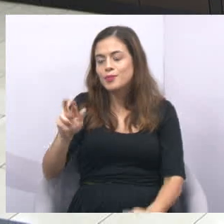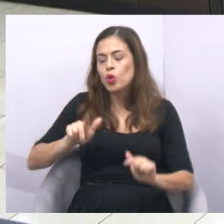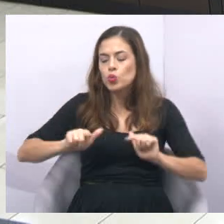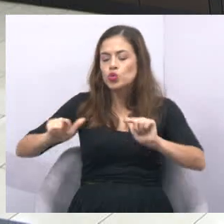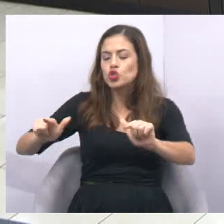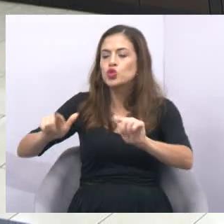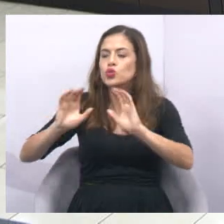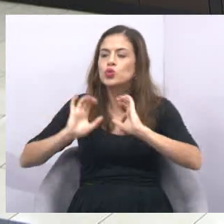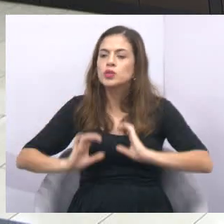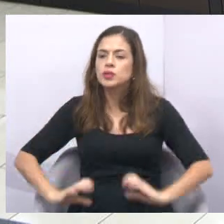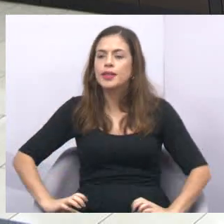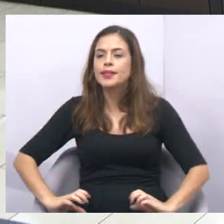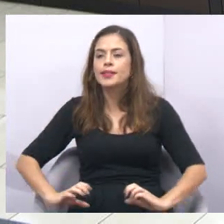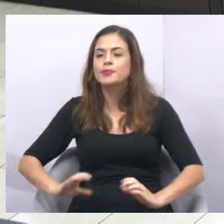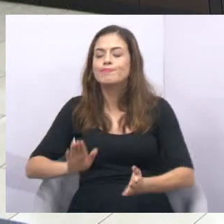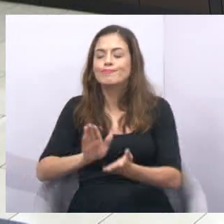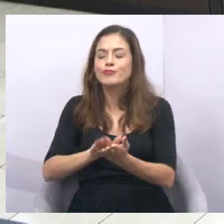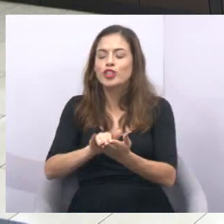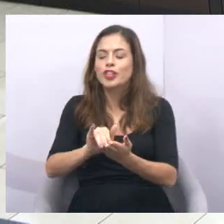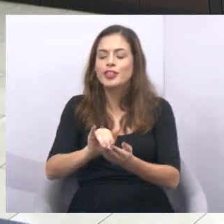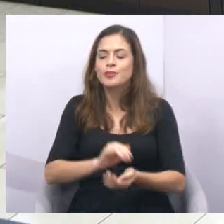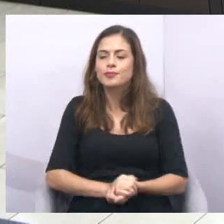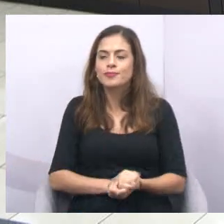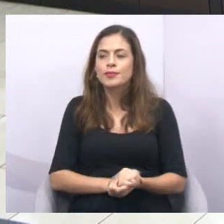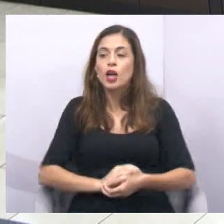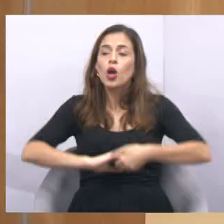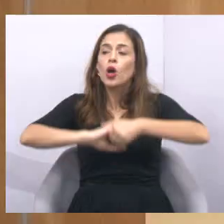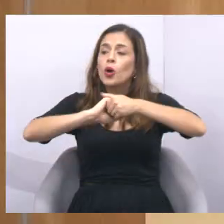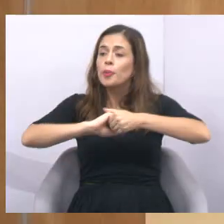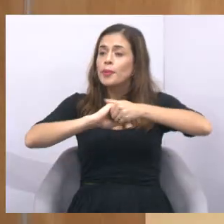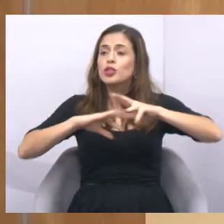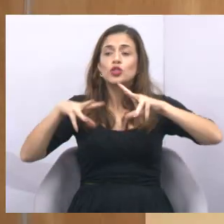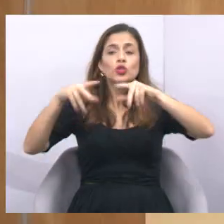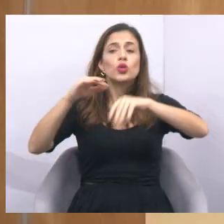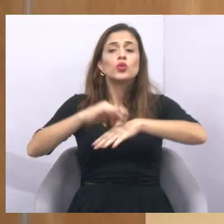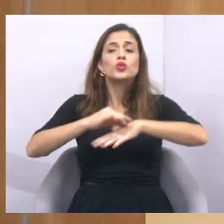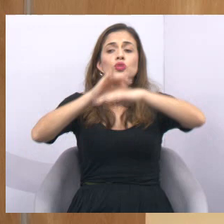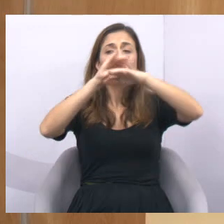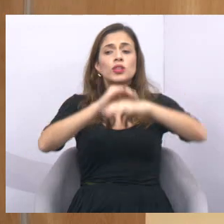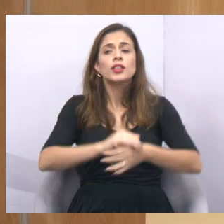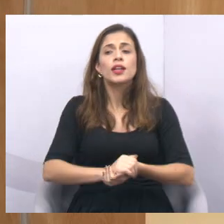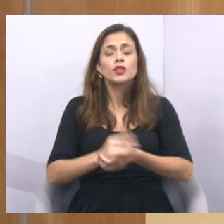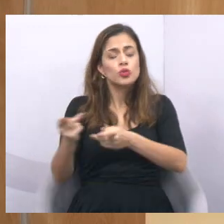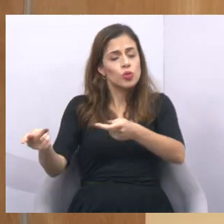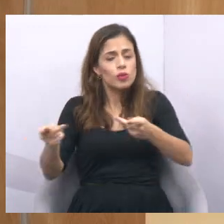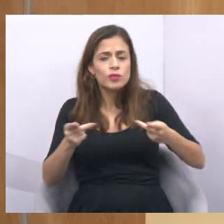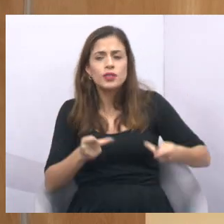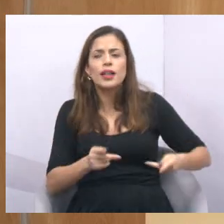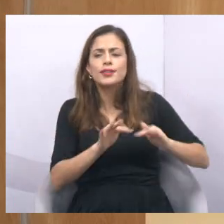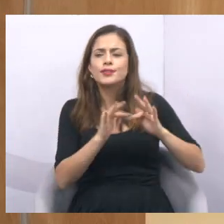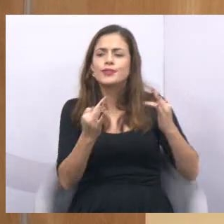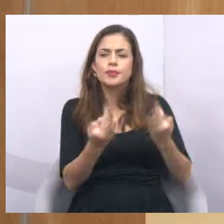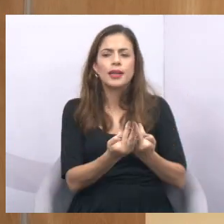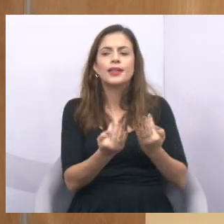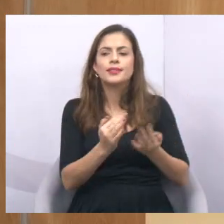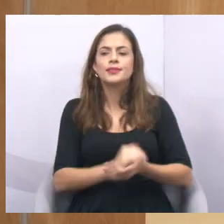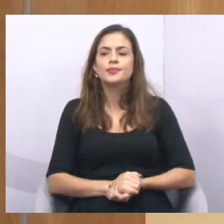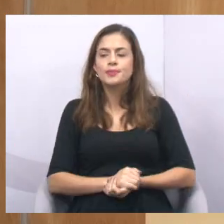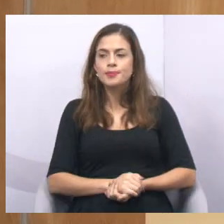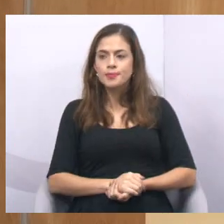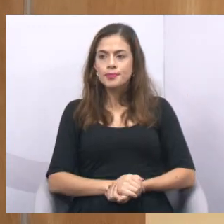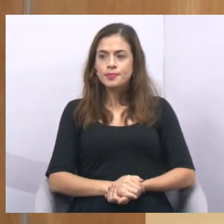jacariense. Cumprimento também todas as demais autoridades, convidados e familiares.